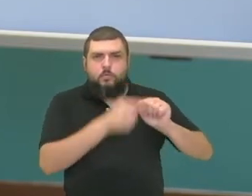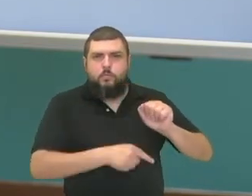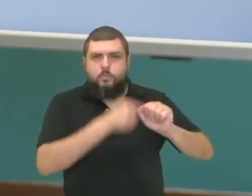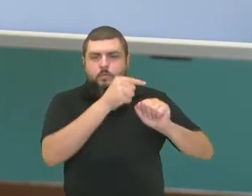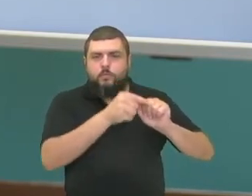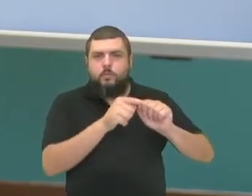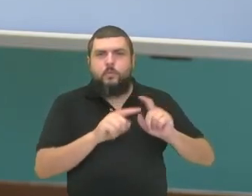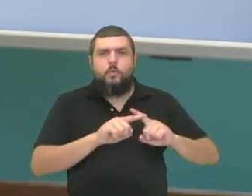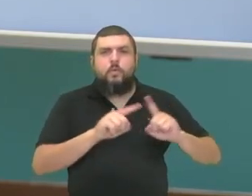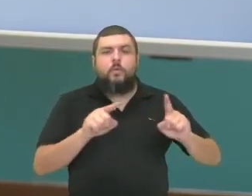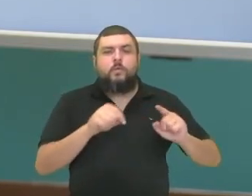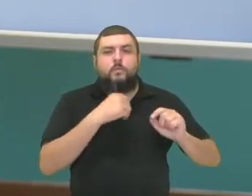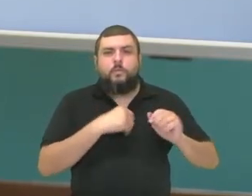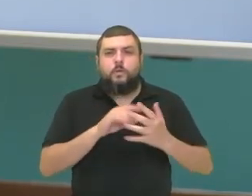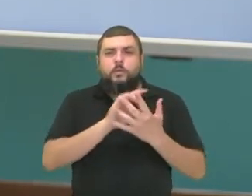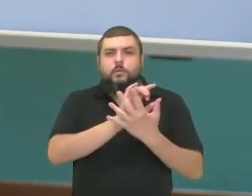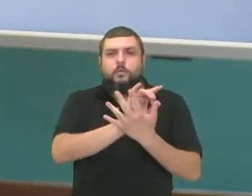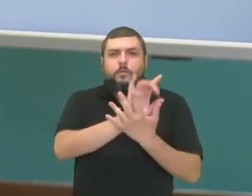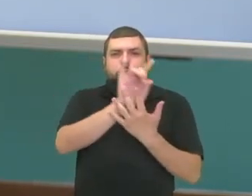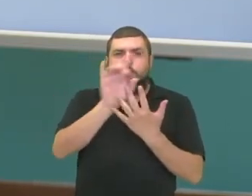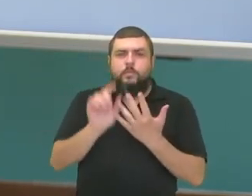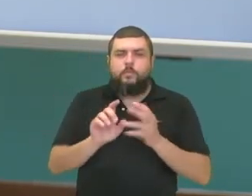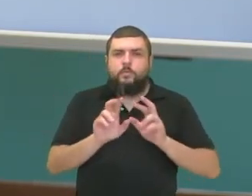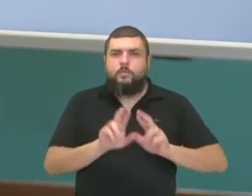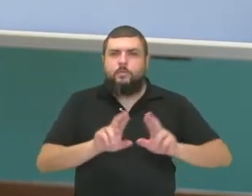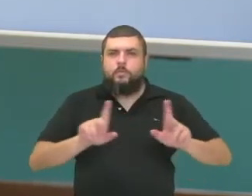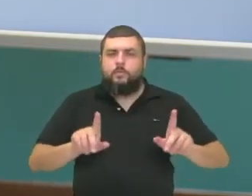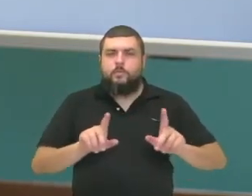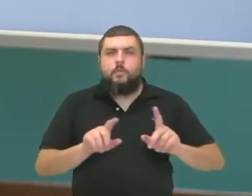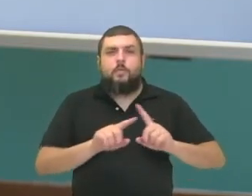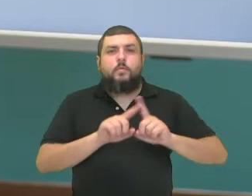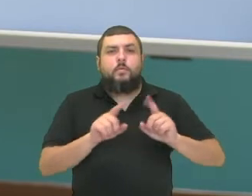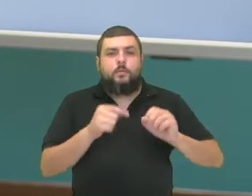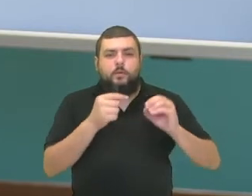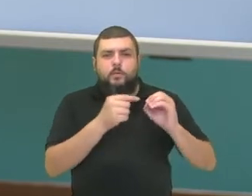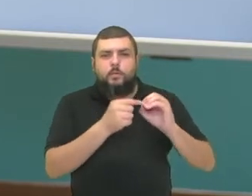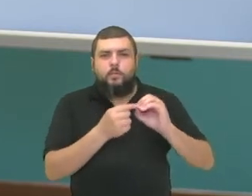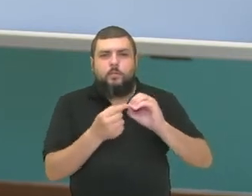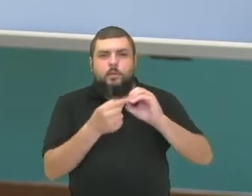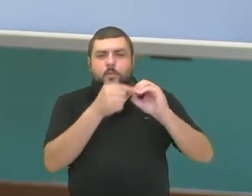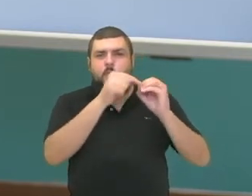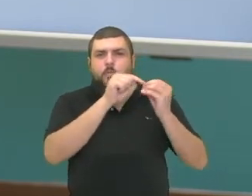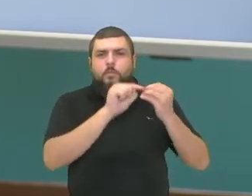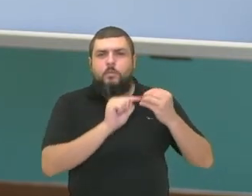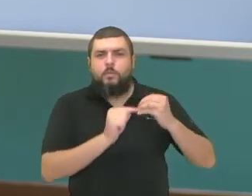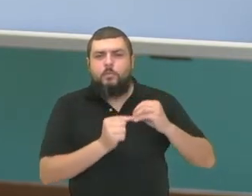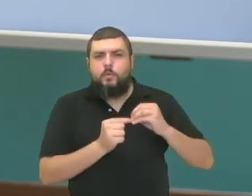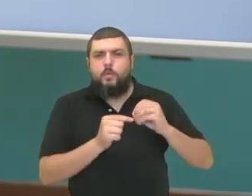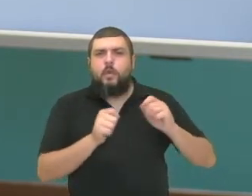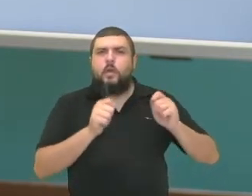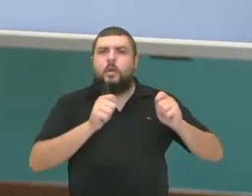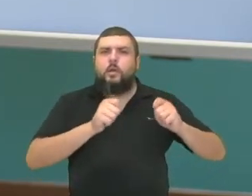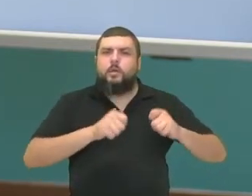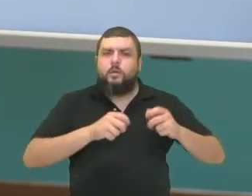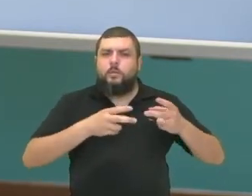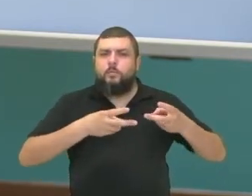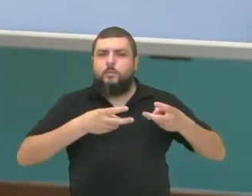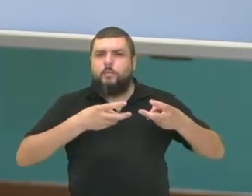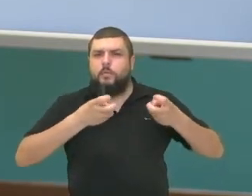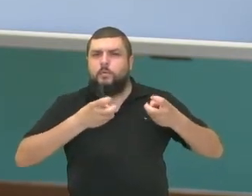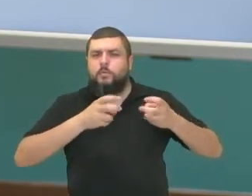substâncias diferentes, esses isômeros, muitas vezes, nós podemos distingui-los no plano